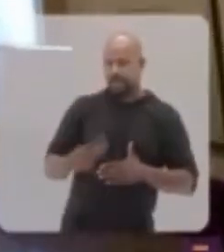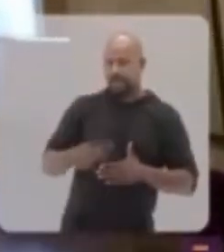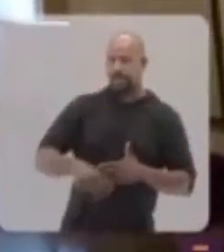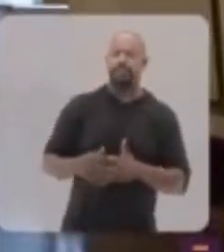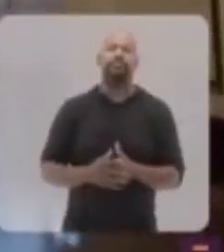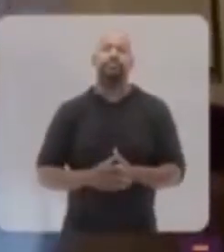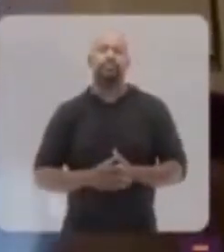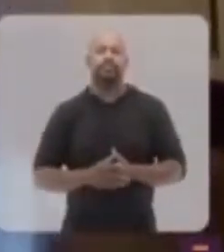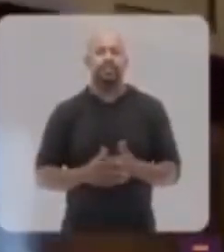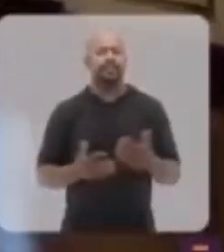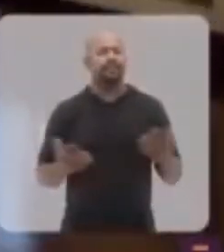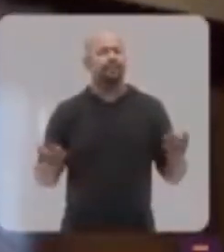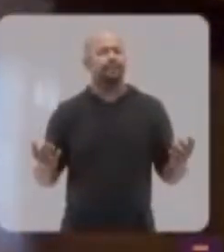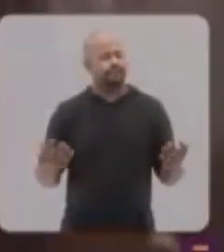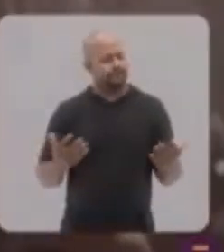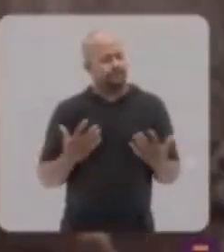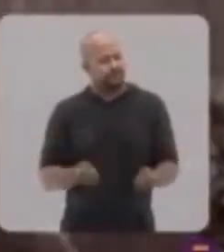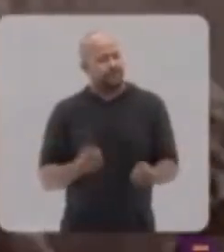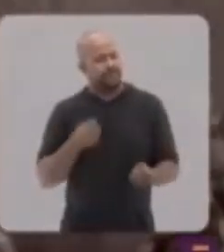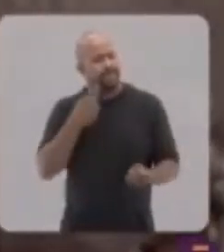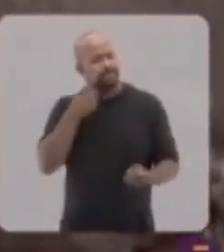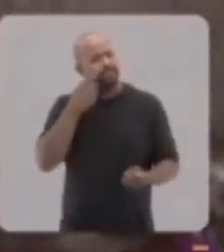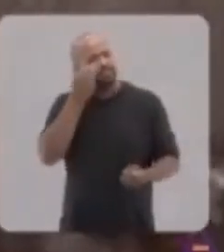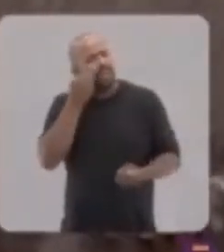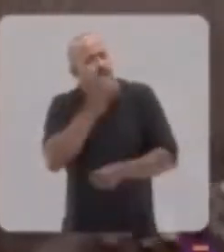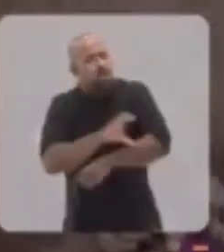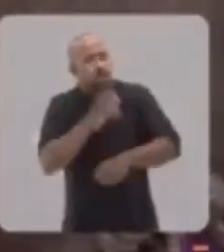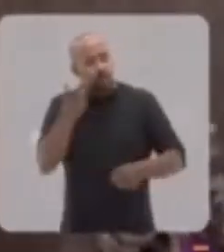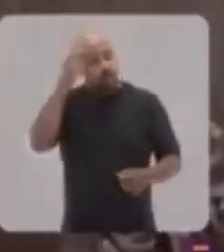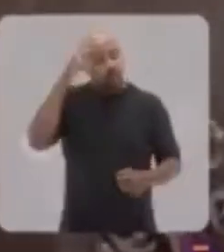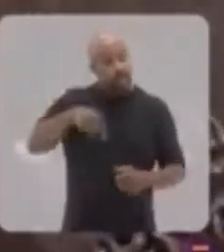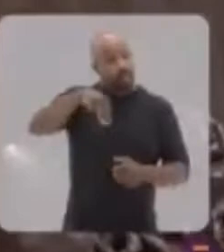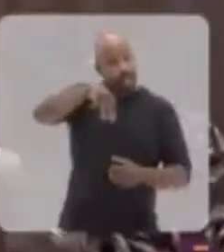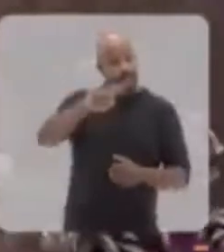Então, vamos experimentar cultura no Museu Histórico Nacional?